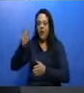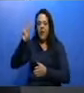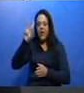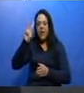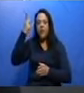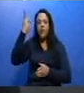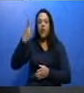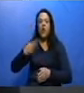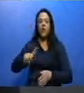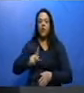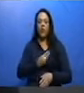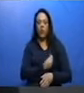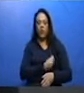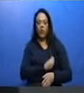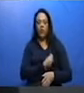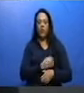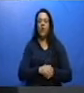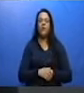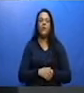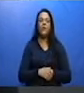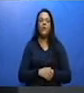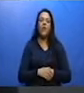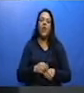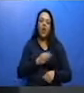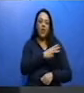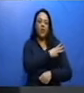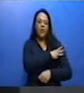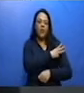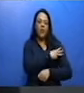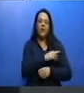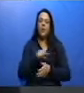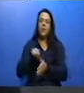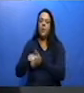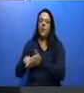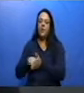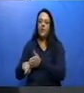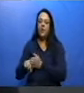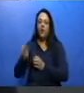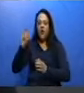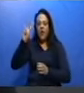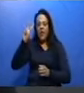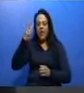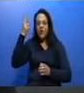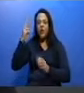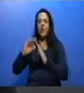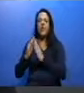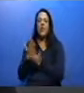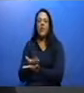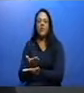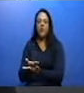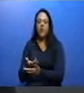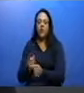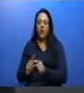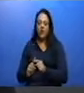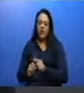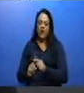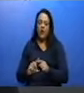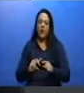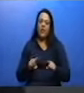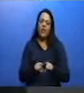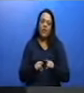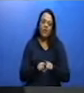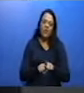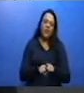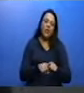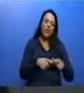terceiro, pesquisou sobre a história da escola que você estuda e também do bairro, do